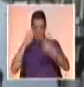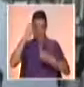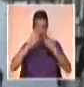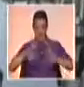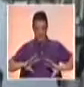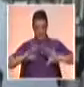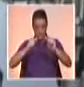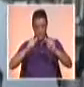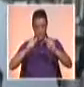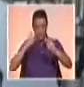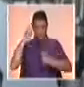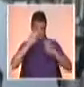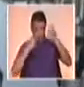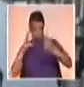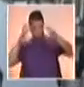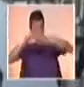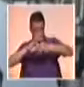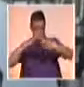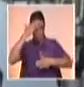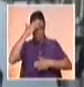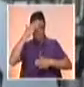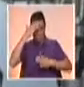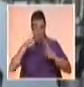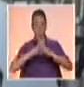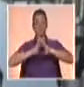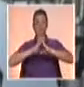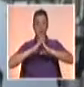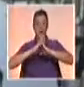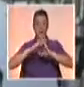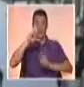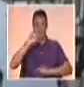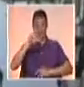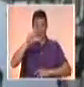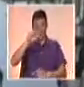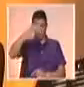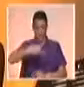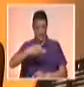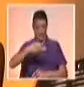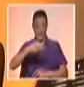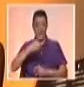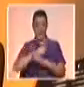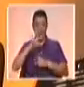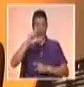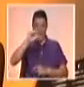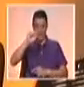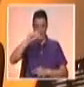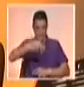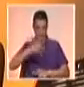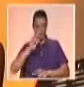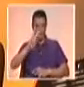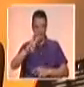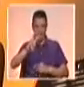desenvolver o seu raciocínio cognitivamente de acordo com a estrutura da língua gestual. Sendo a língua gestual uma língua visual